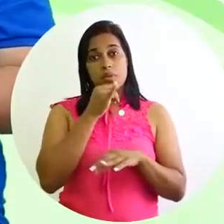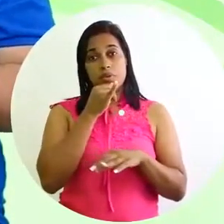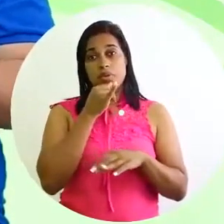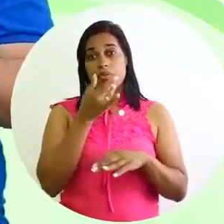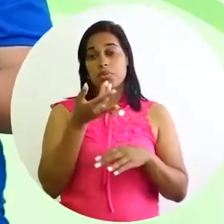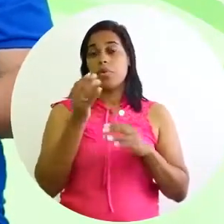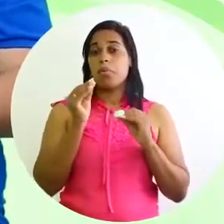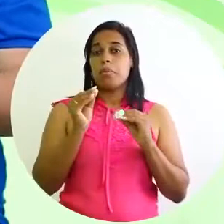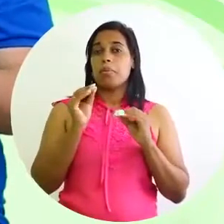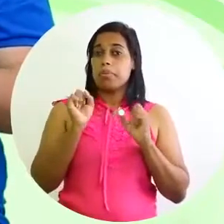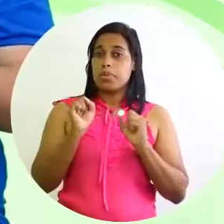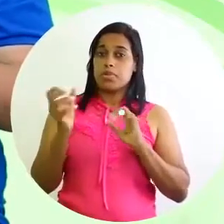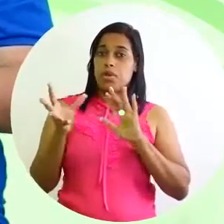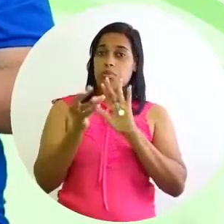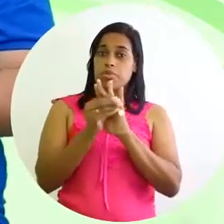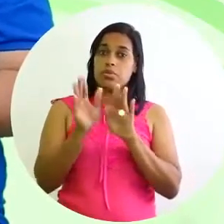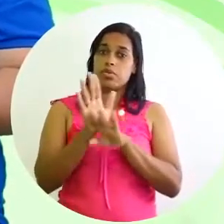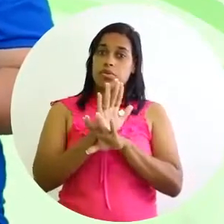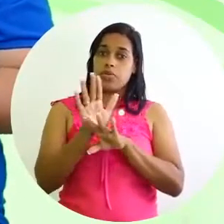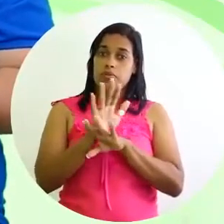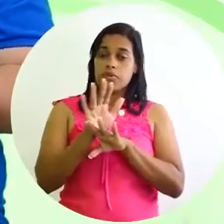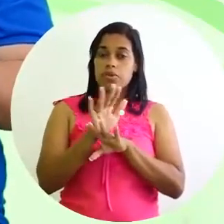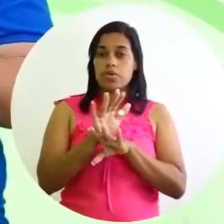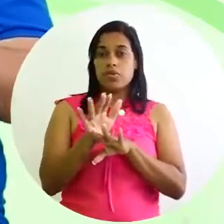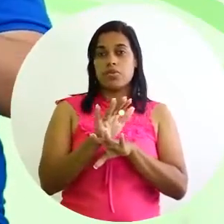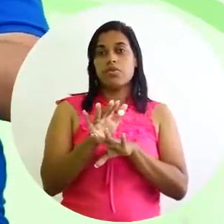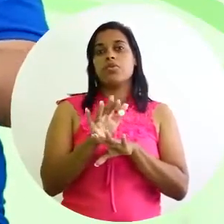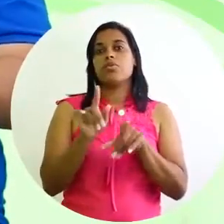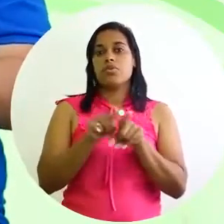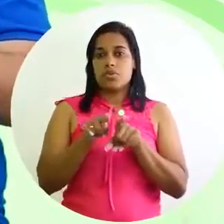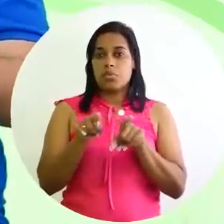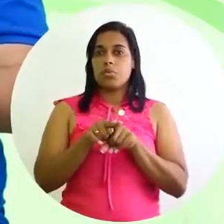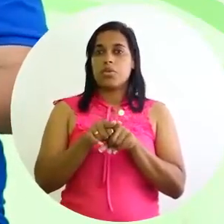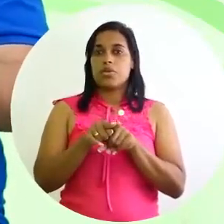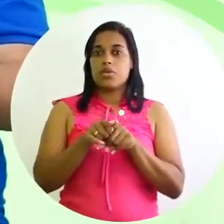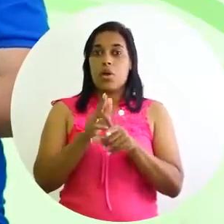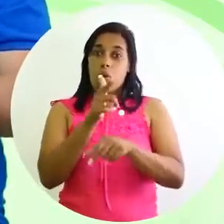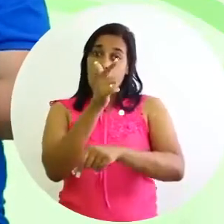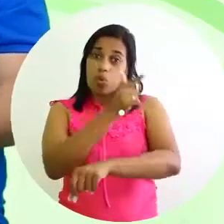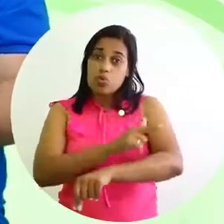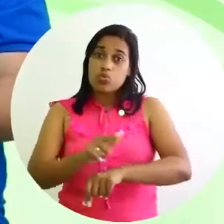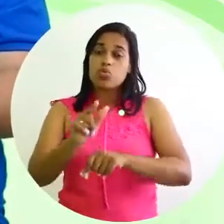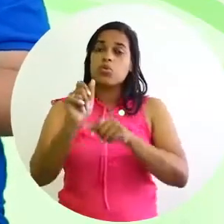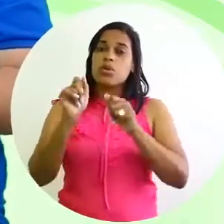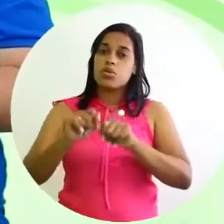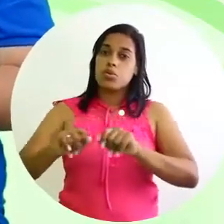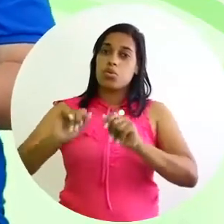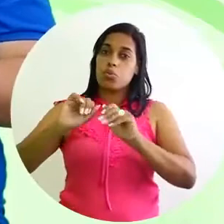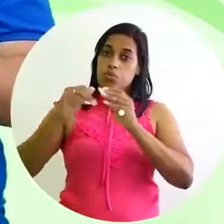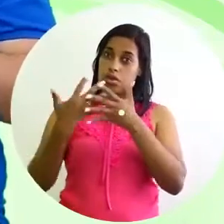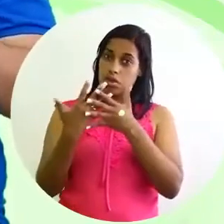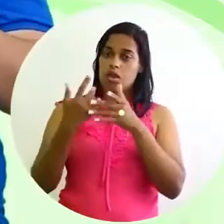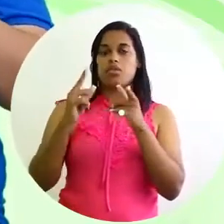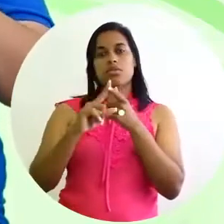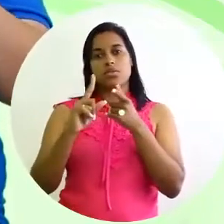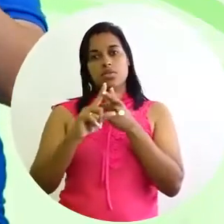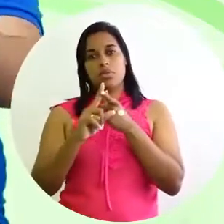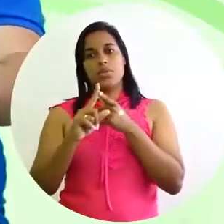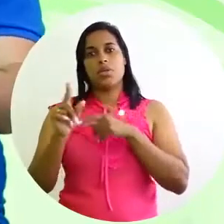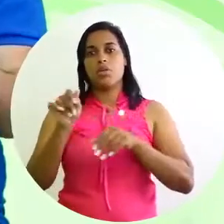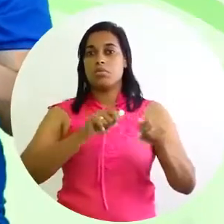eles podem produzir um vídeo ao invés como a gente está muito acostumado com slide PowerPoint, né? Então eles fazem